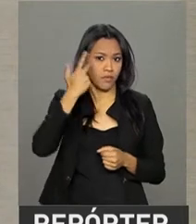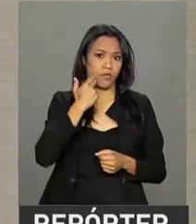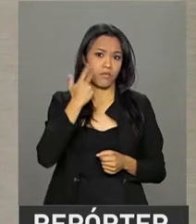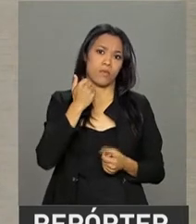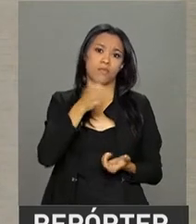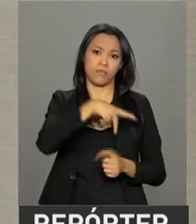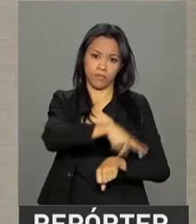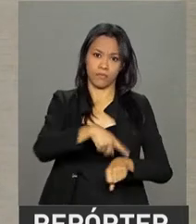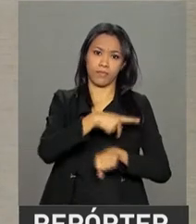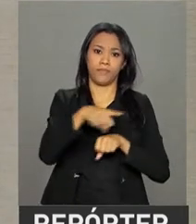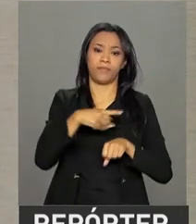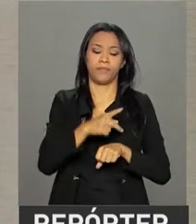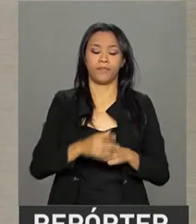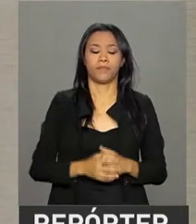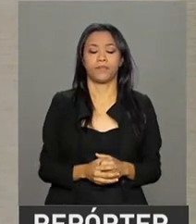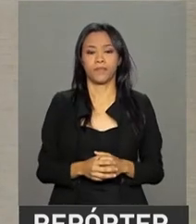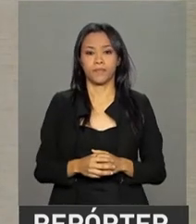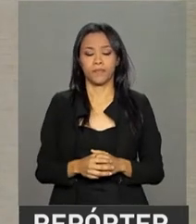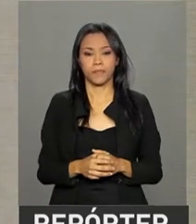Isto é,